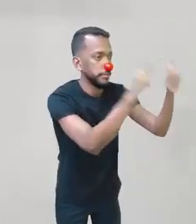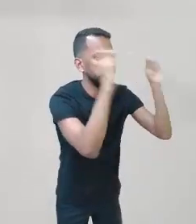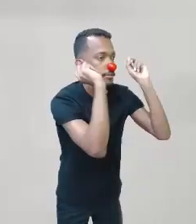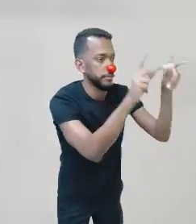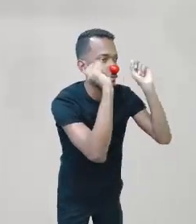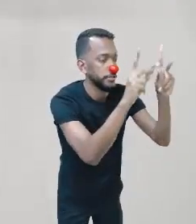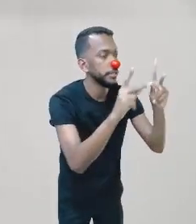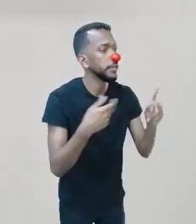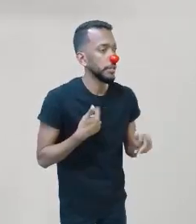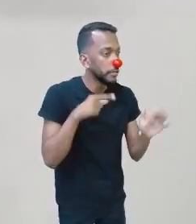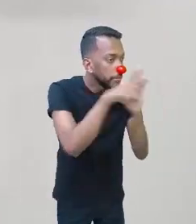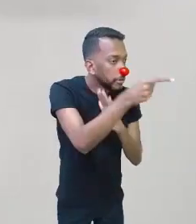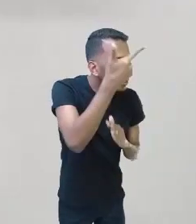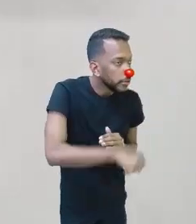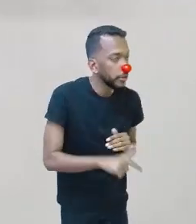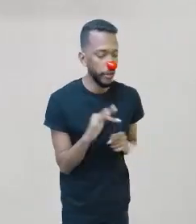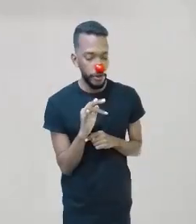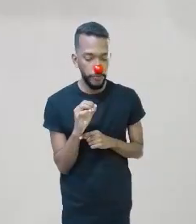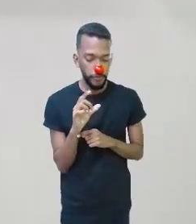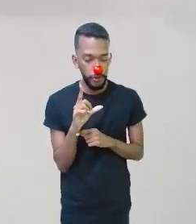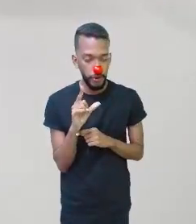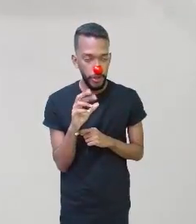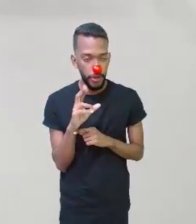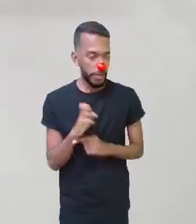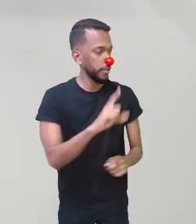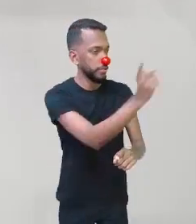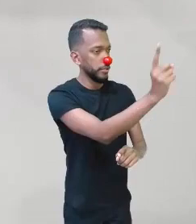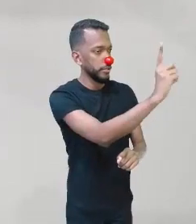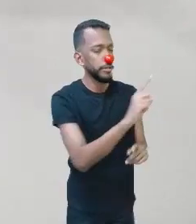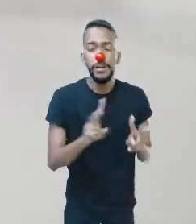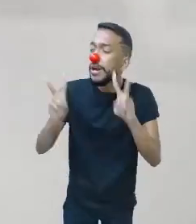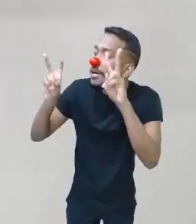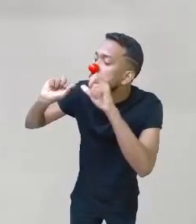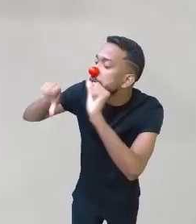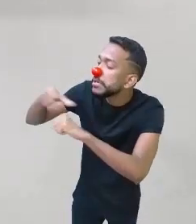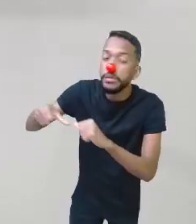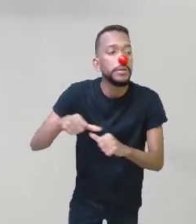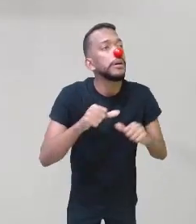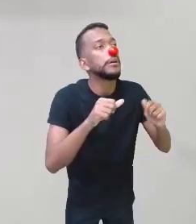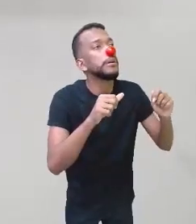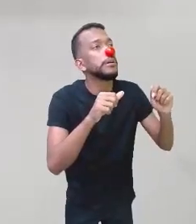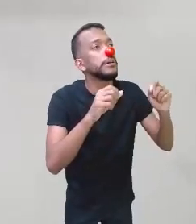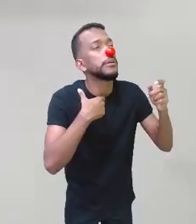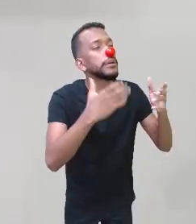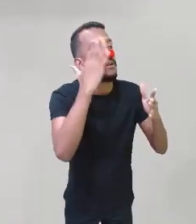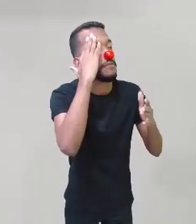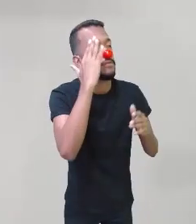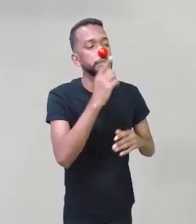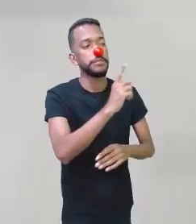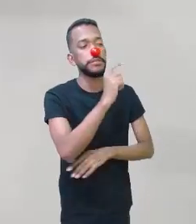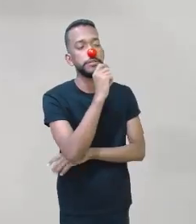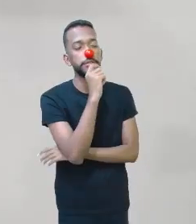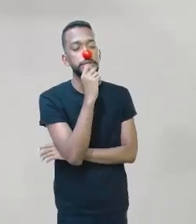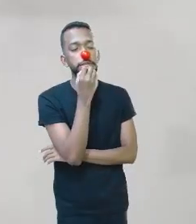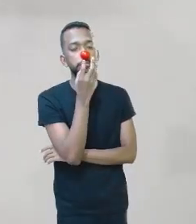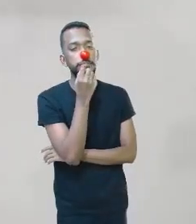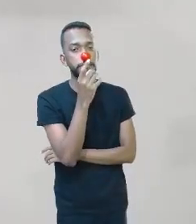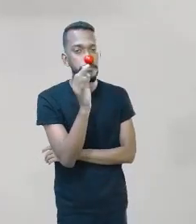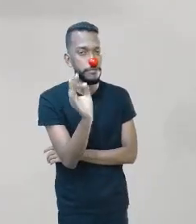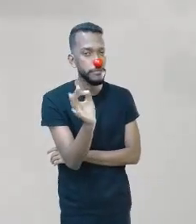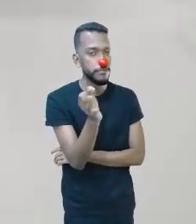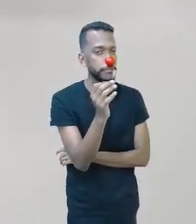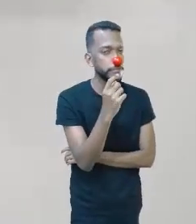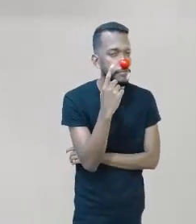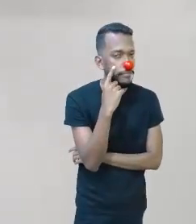bem. Eu não vou fazer mais pergunta de folclore pra ele. Muda o Eu assunto. quero ver se ele é bom